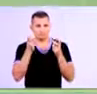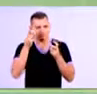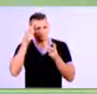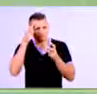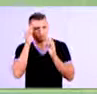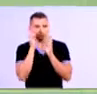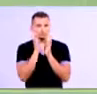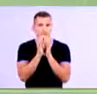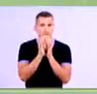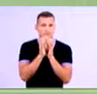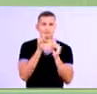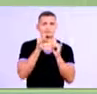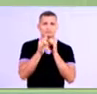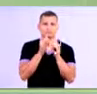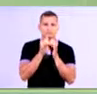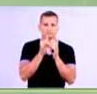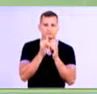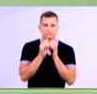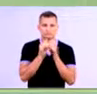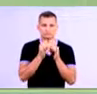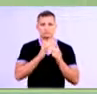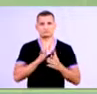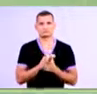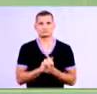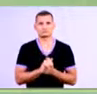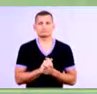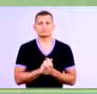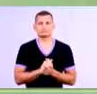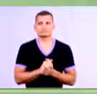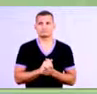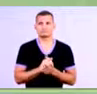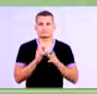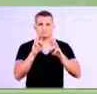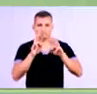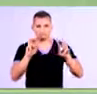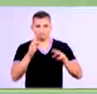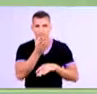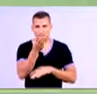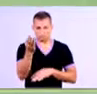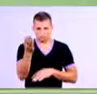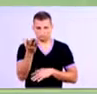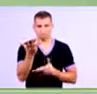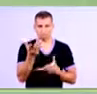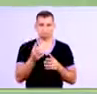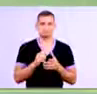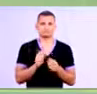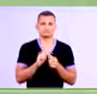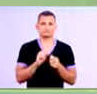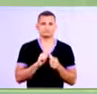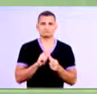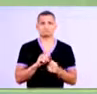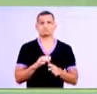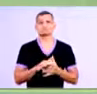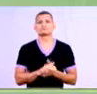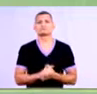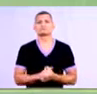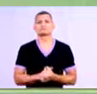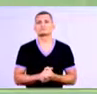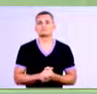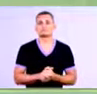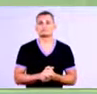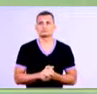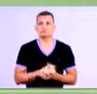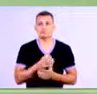processar a informação do site que você está definindo, do software que você está definindo.